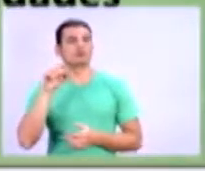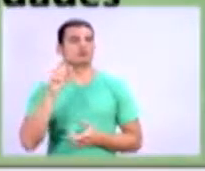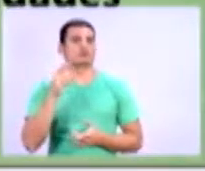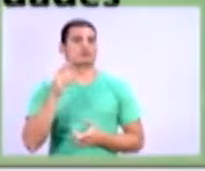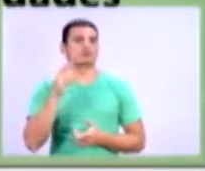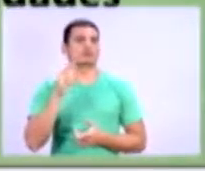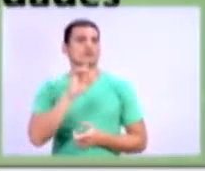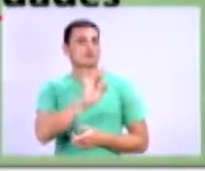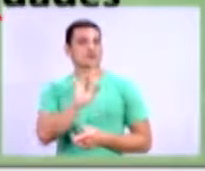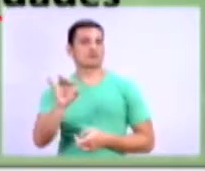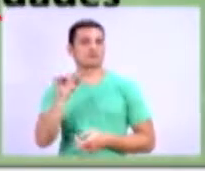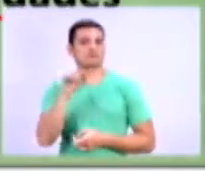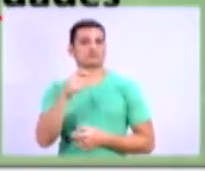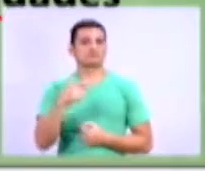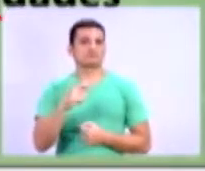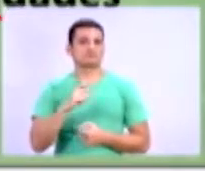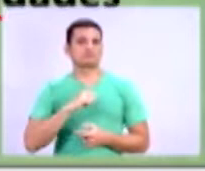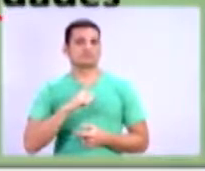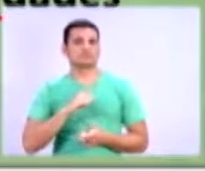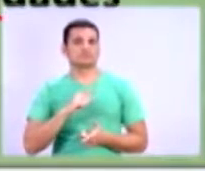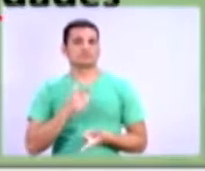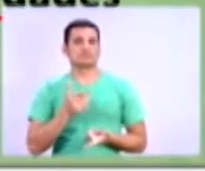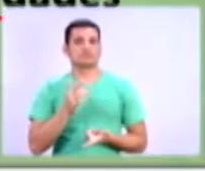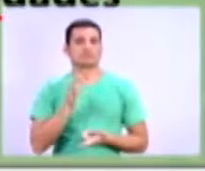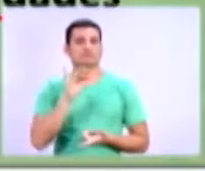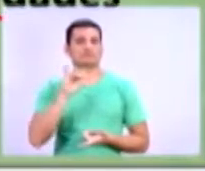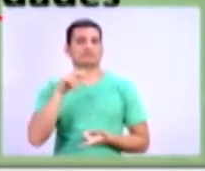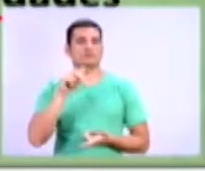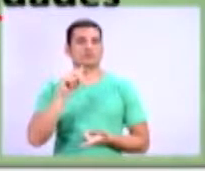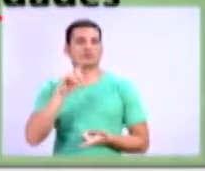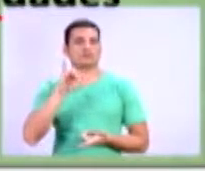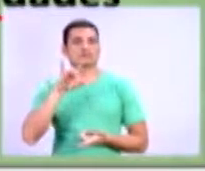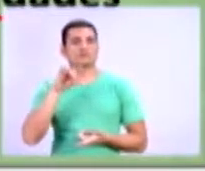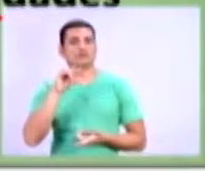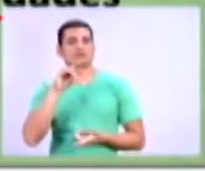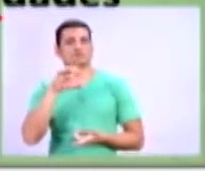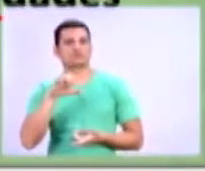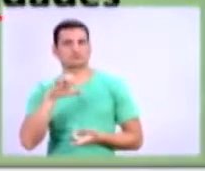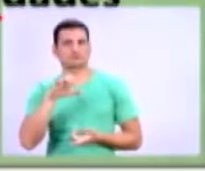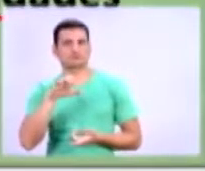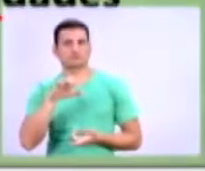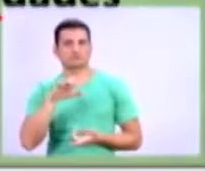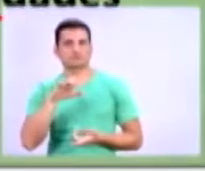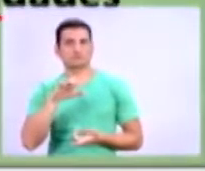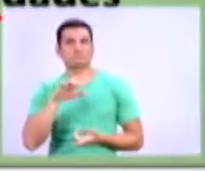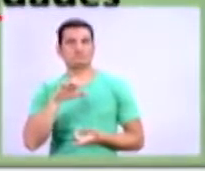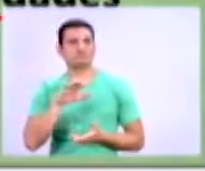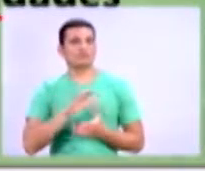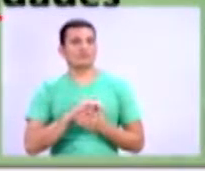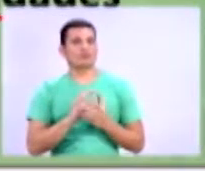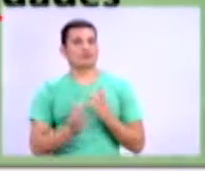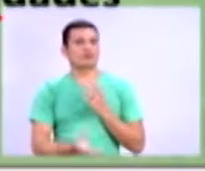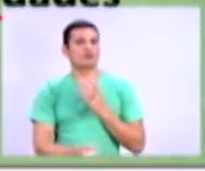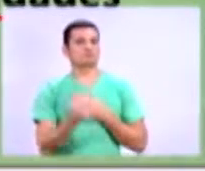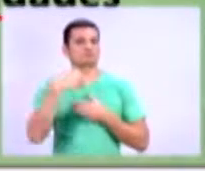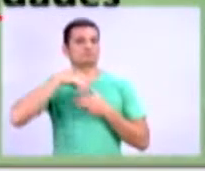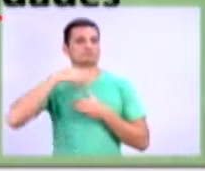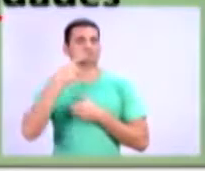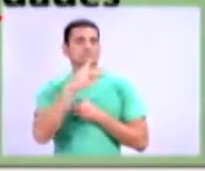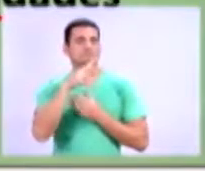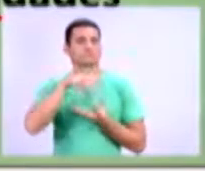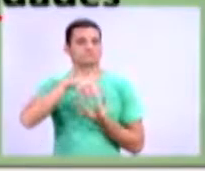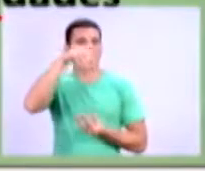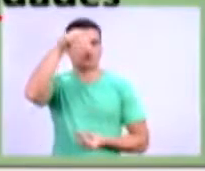eleger finalidades e integrá-las na sua alma. O que